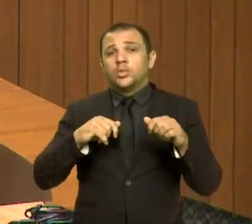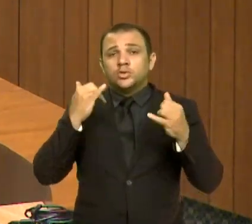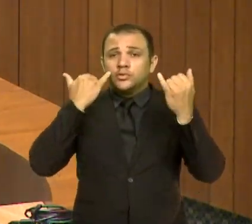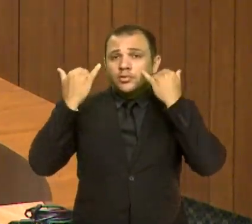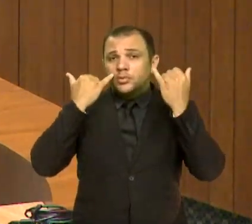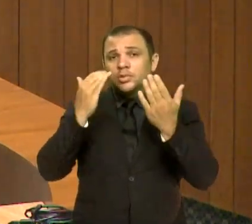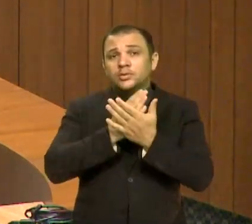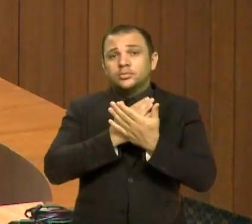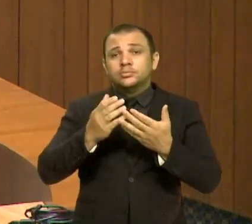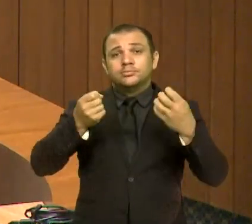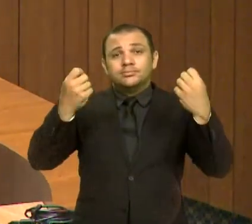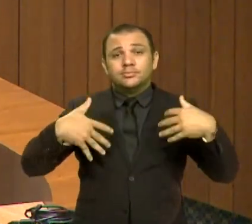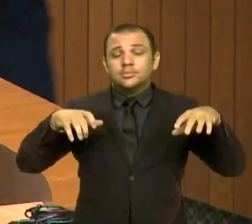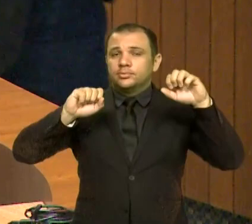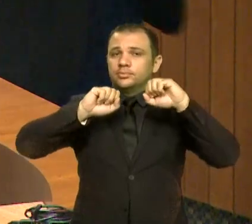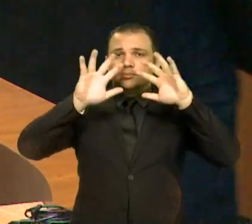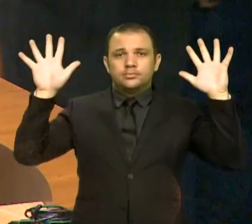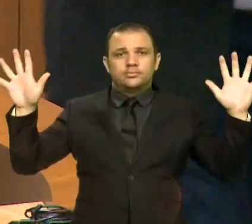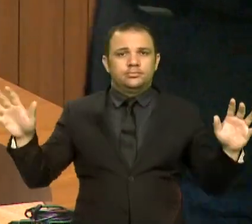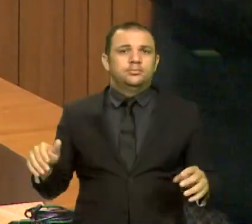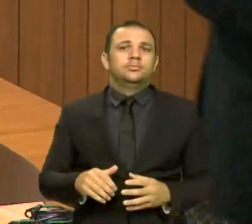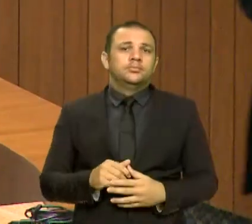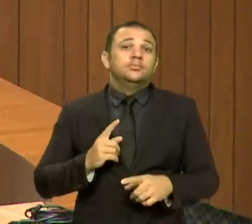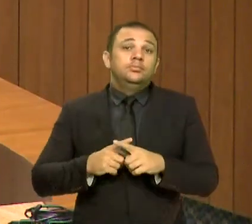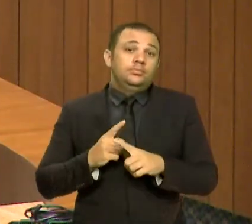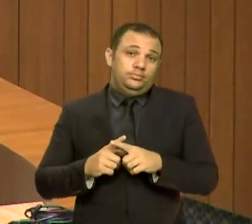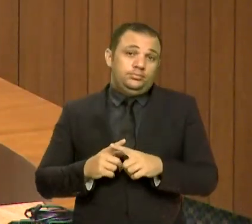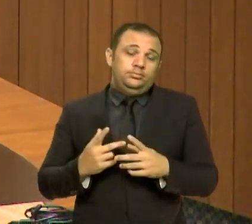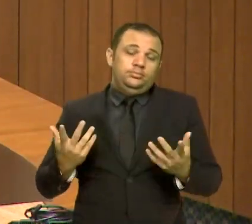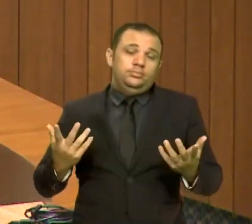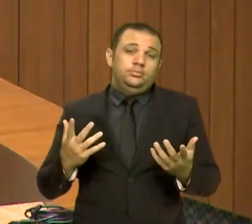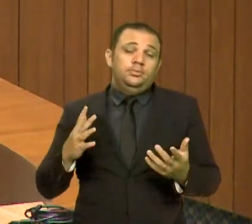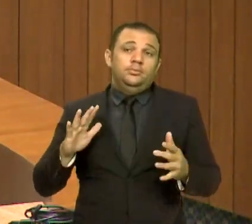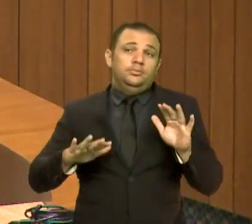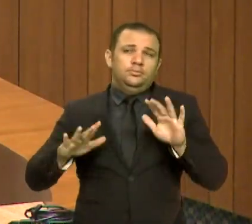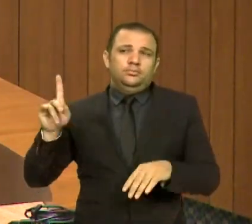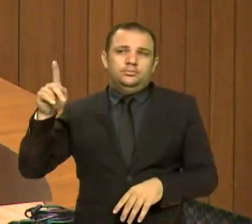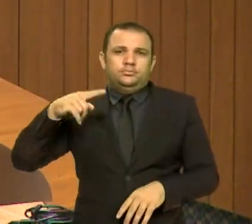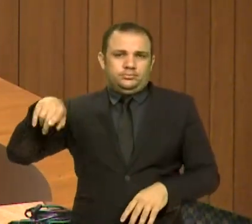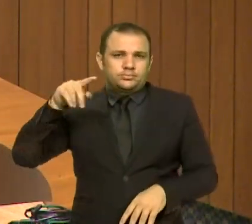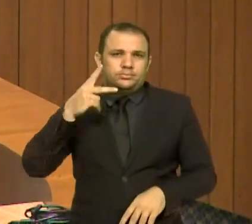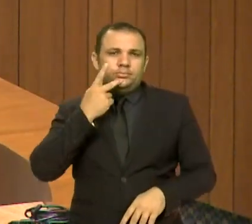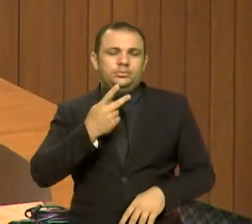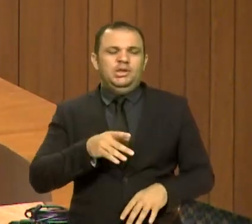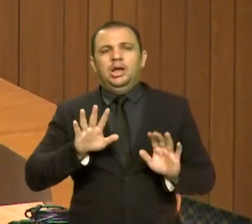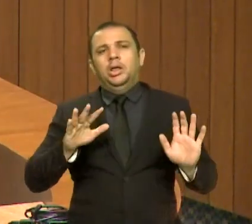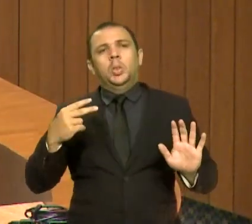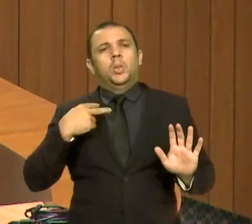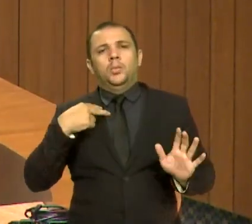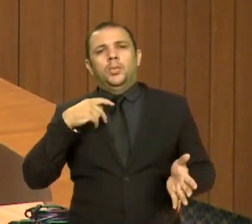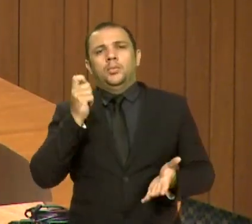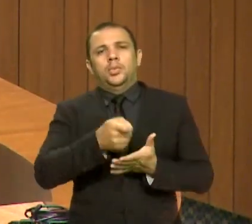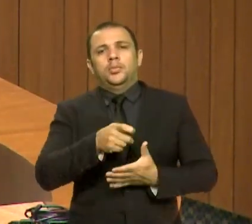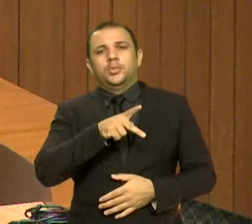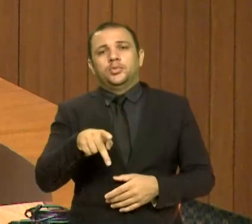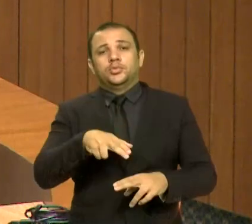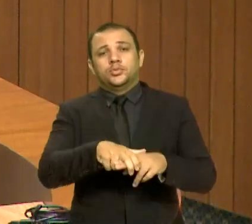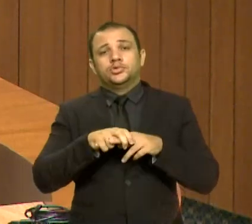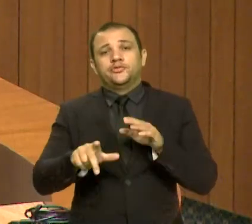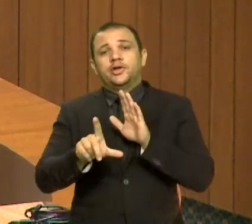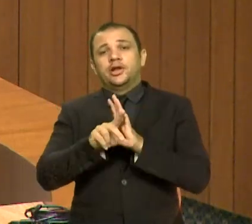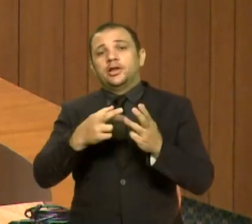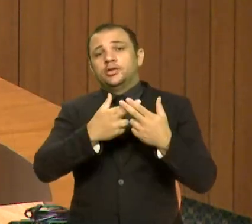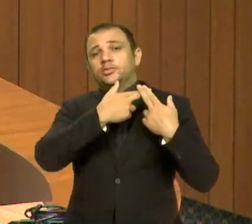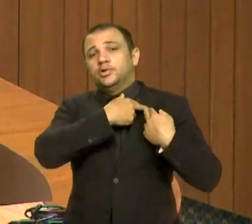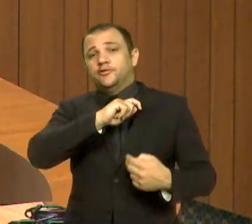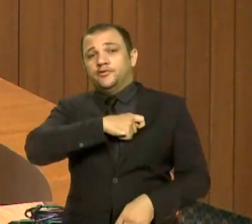realmente esclarecidas. Porque diz que se não pode pagar os professores por causa do direito de responsabilidade fiscal. Mas tem um